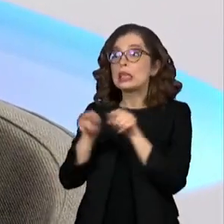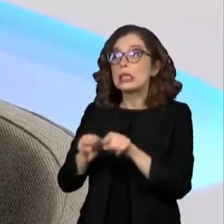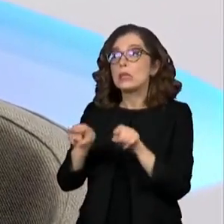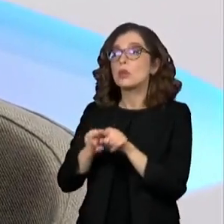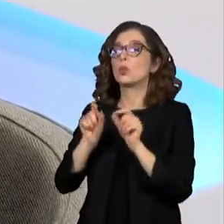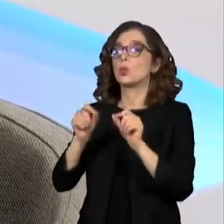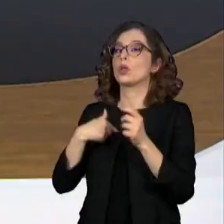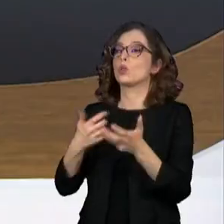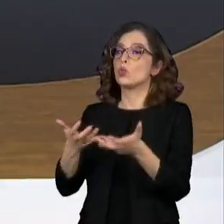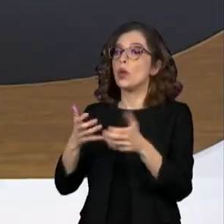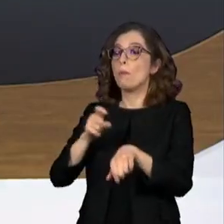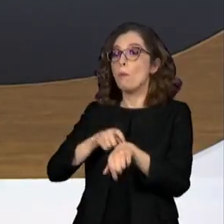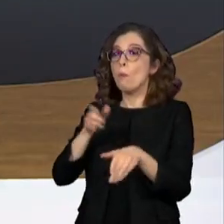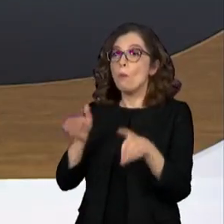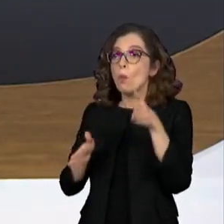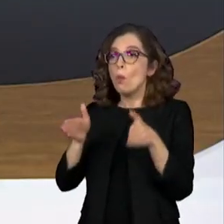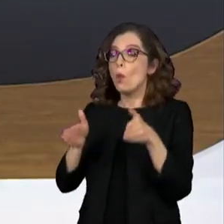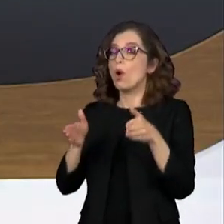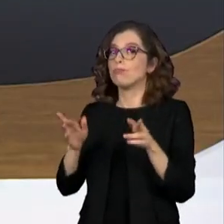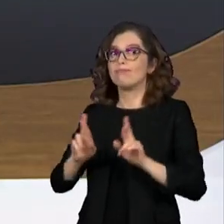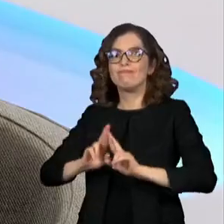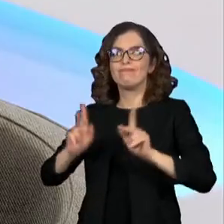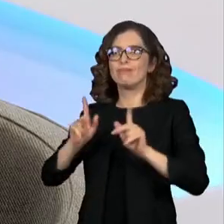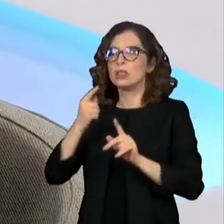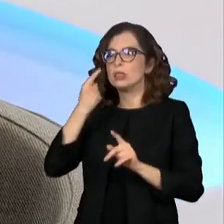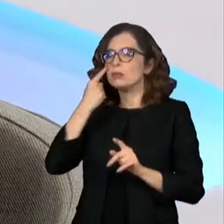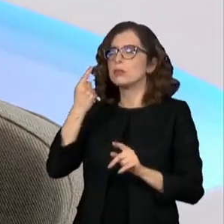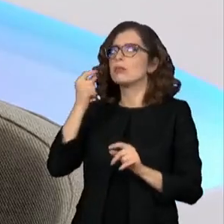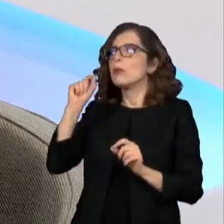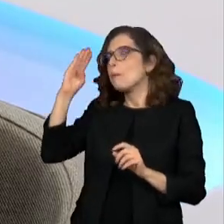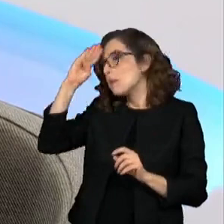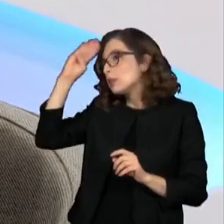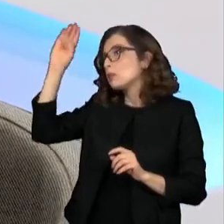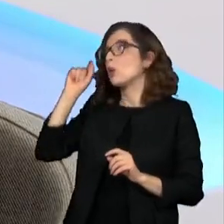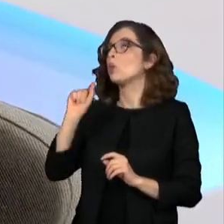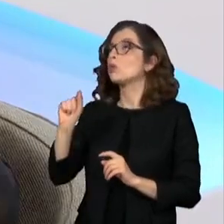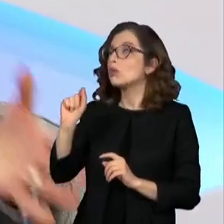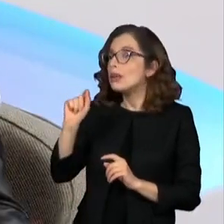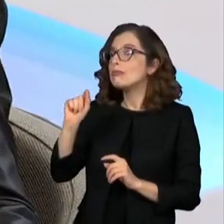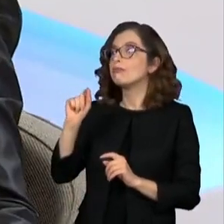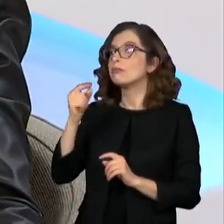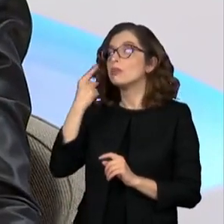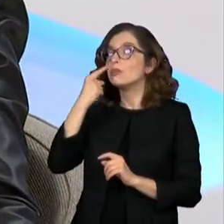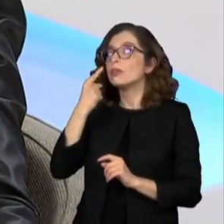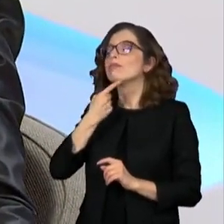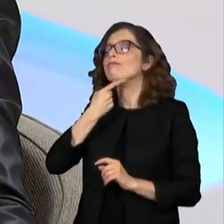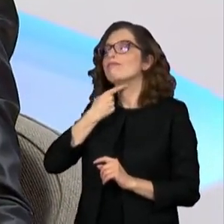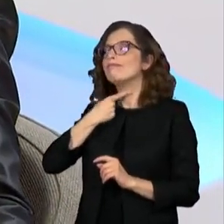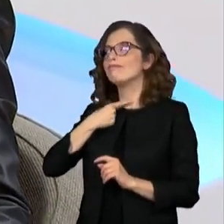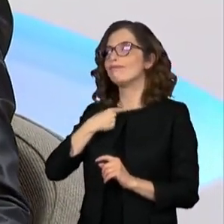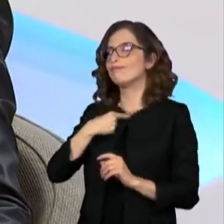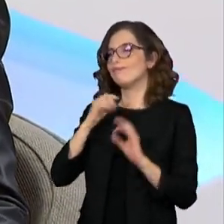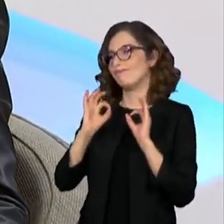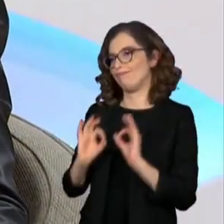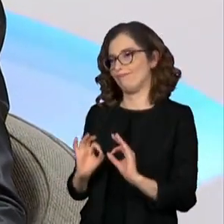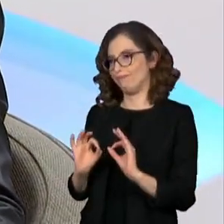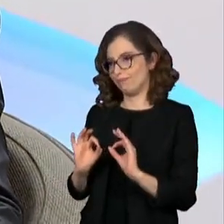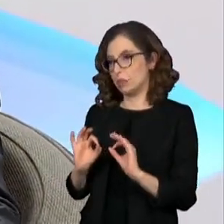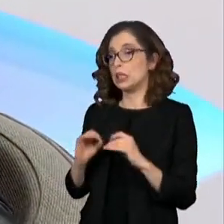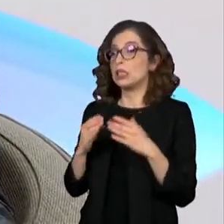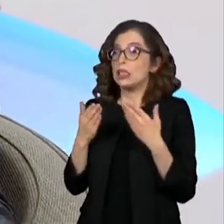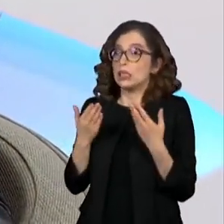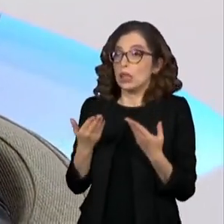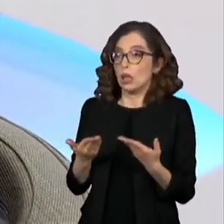também é um complemento, mas principalmente a vontade de dar o passo definitivo no caminho do